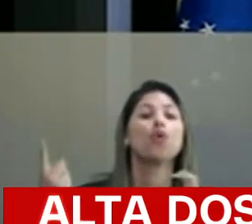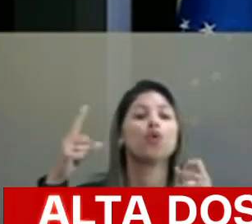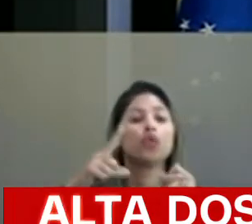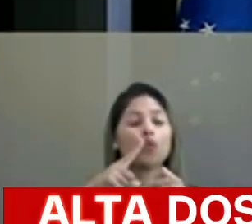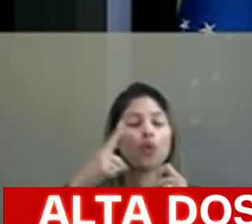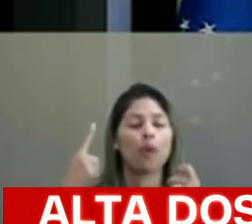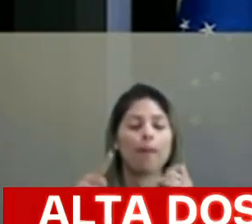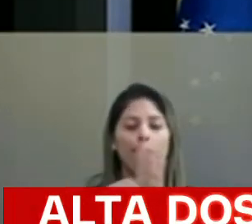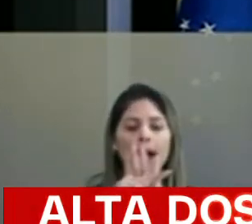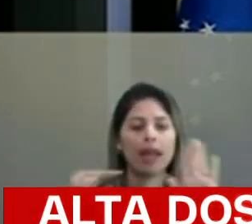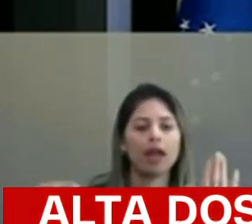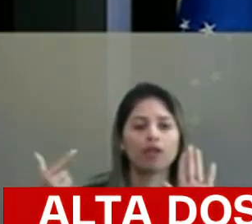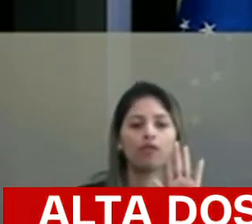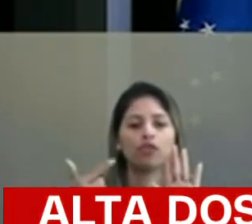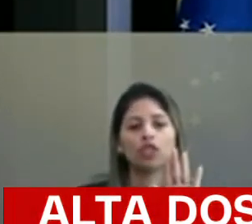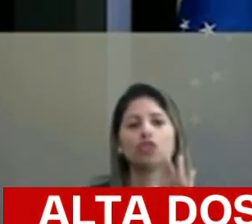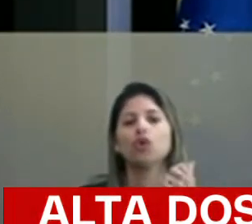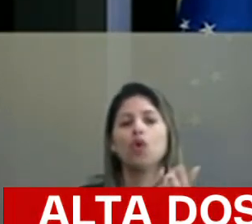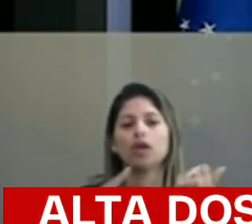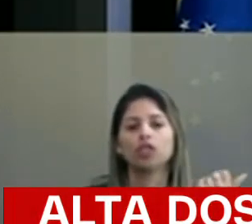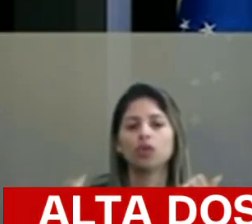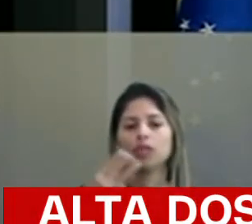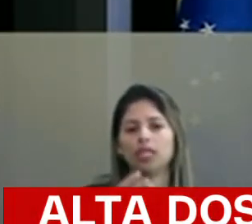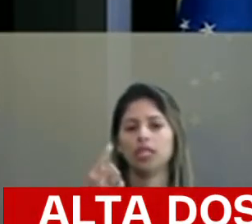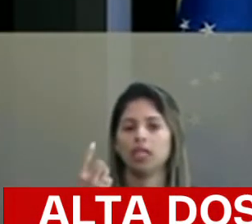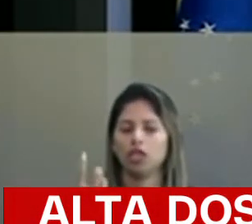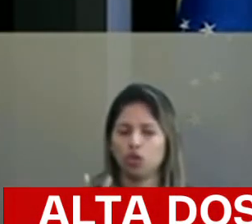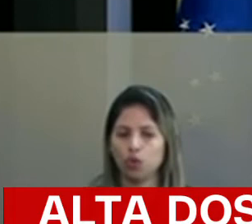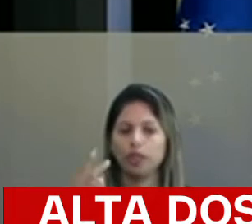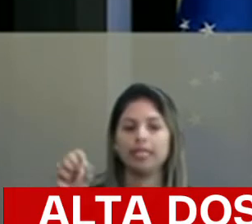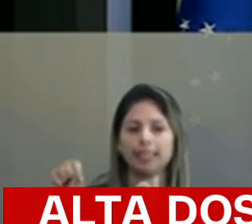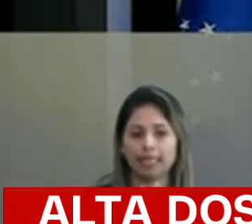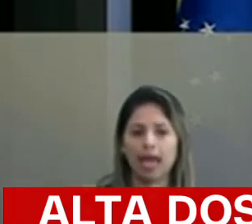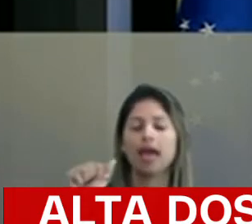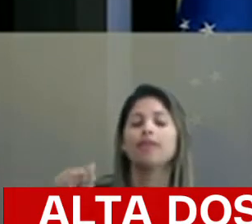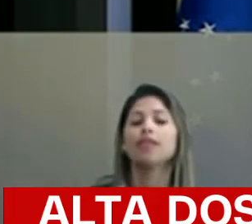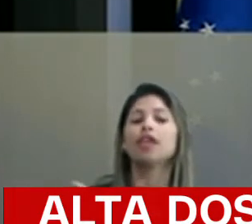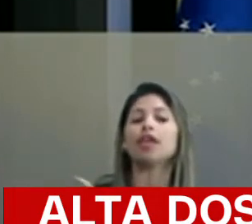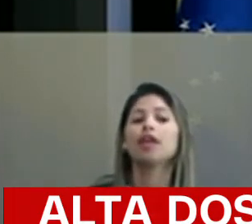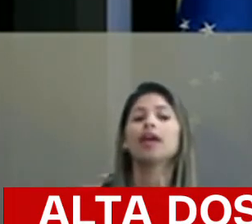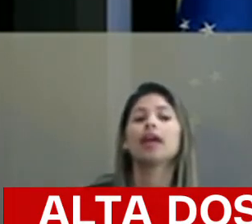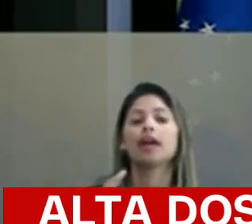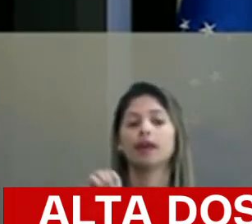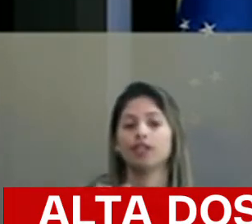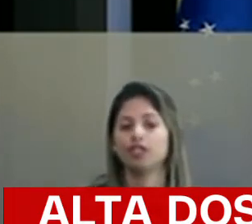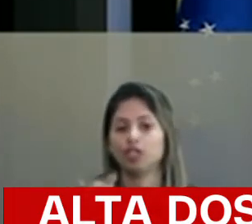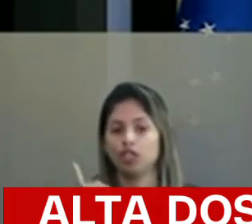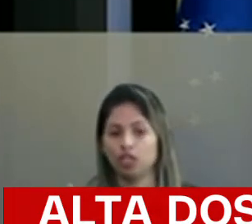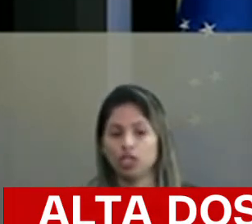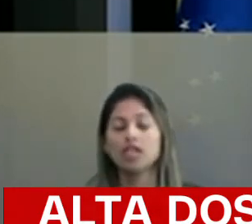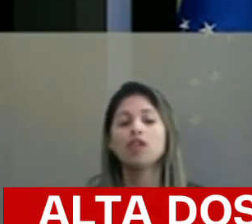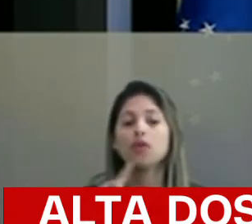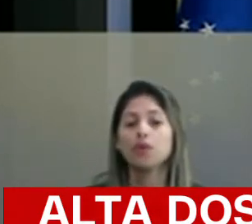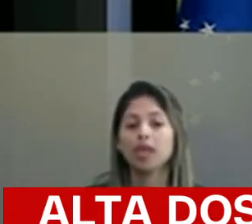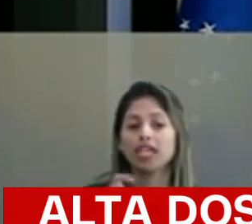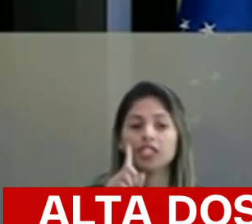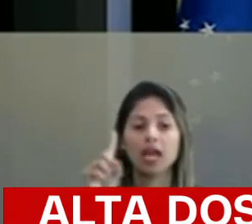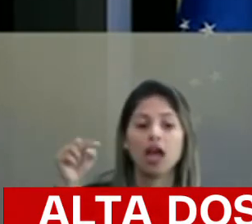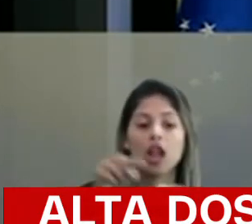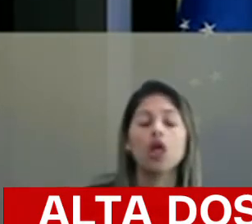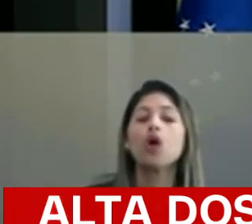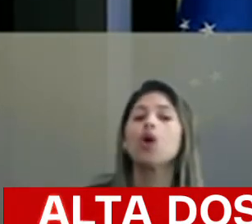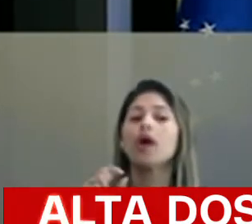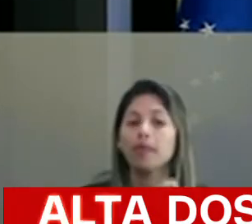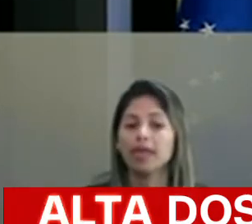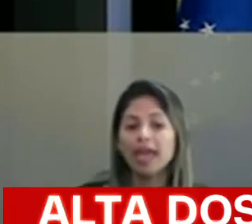artigo 32A, acrescentado à Lei Candir, que determina que a alíquota definida nos moldes que estabelece